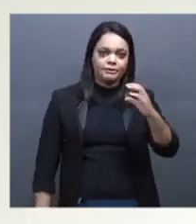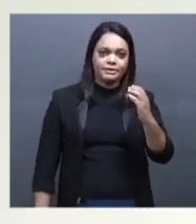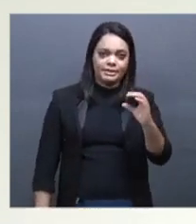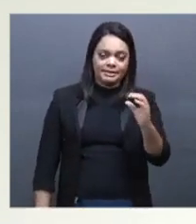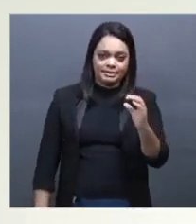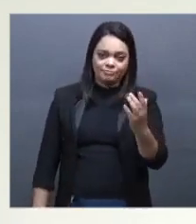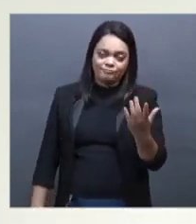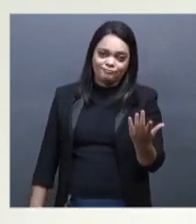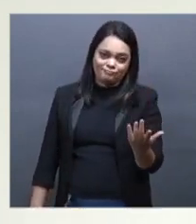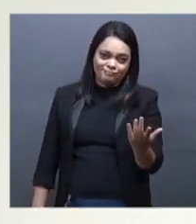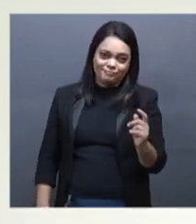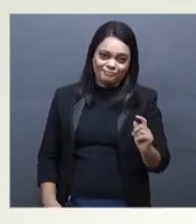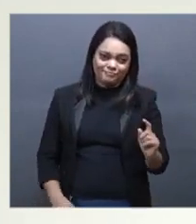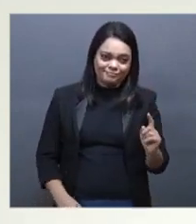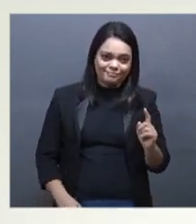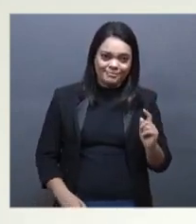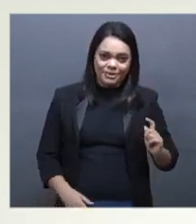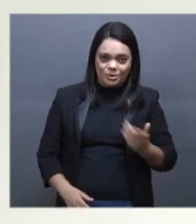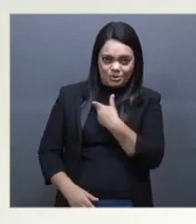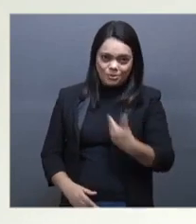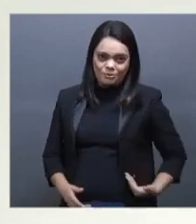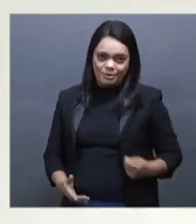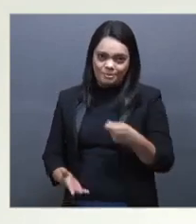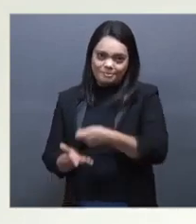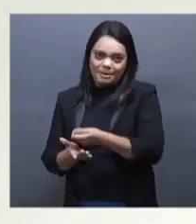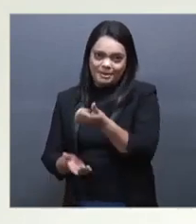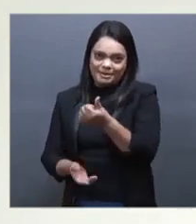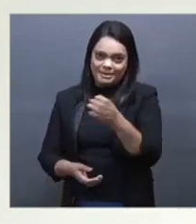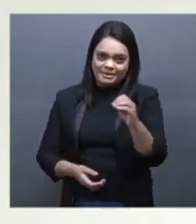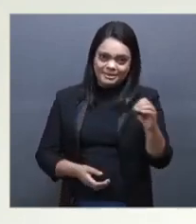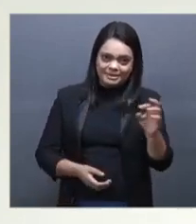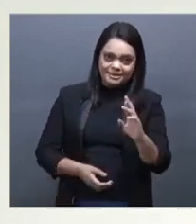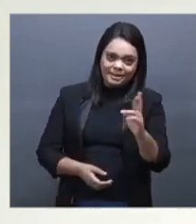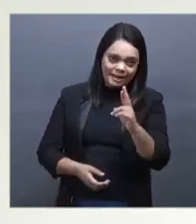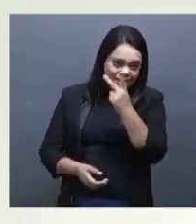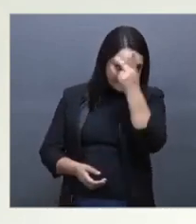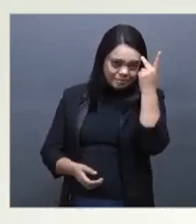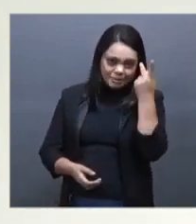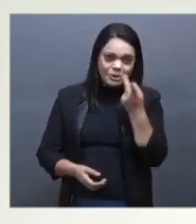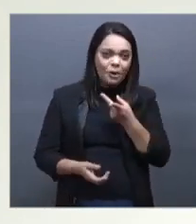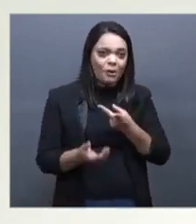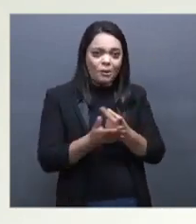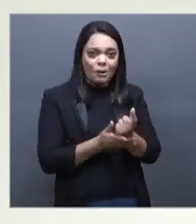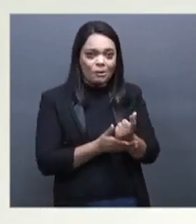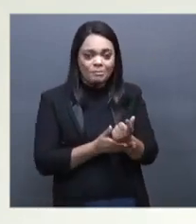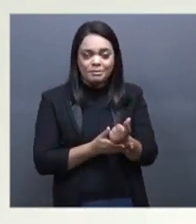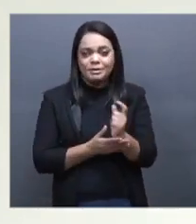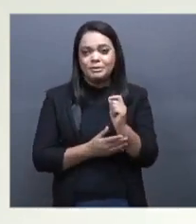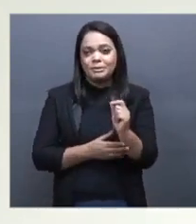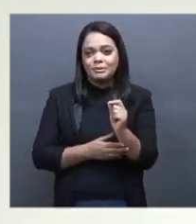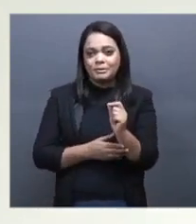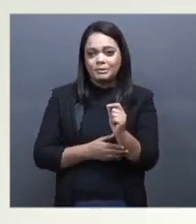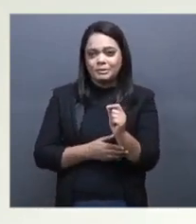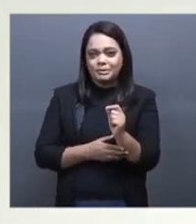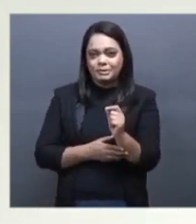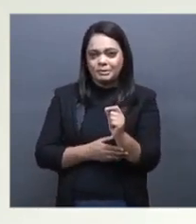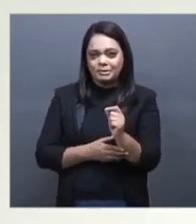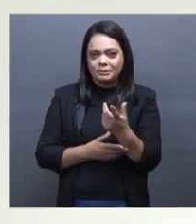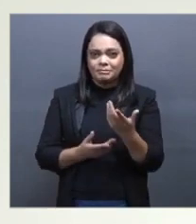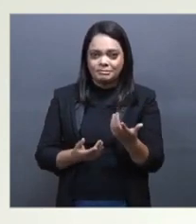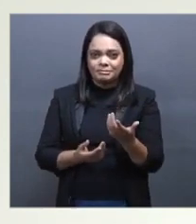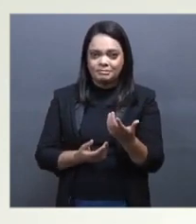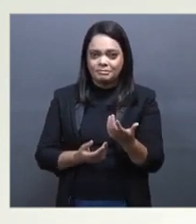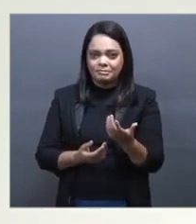R$ 434,89. Então, comparando com R$ 600, esse recurso seria suficiente para comprar 13 produtos aí da